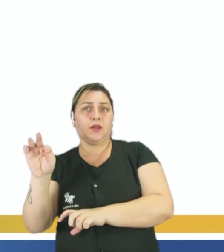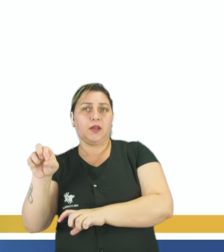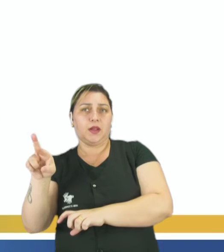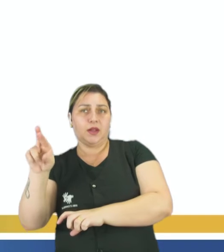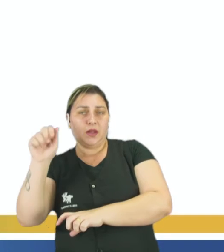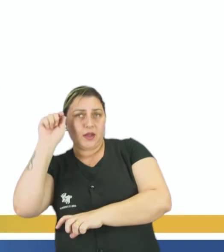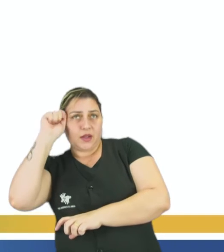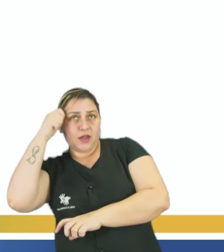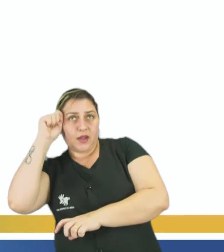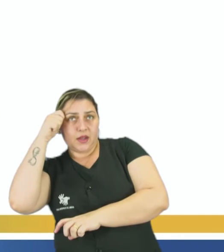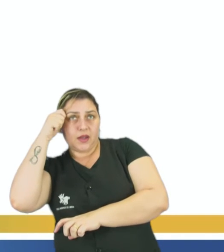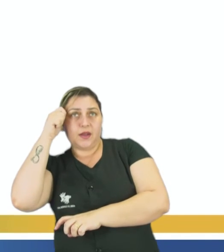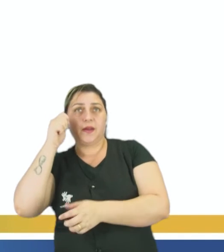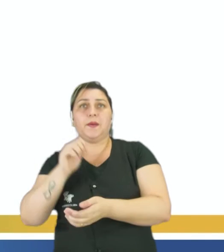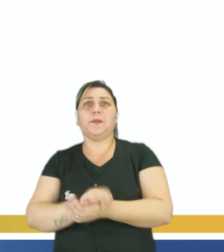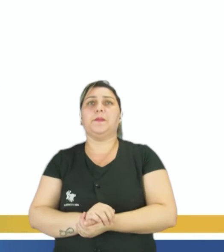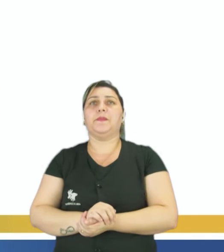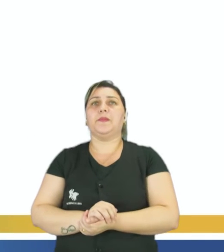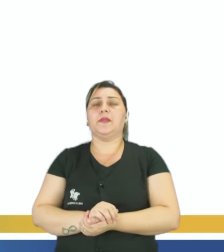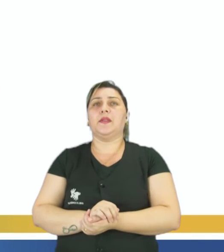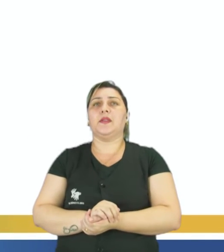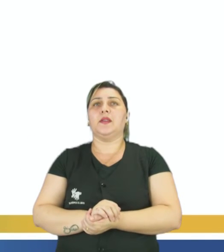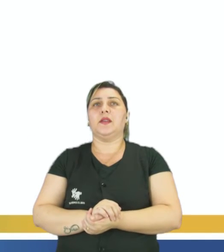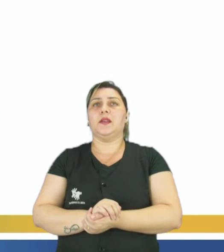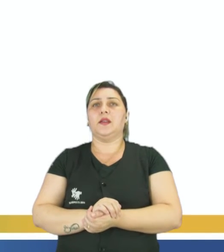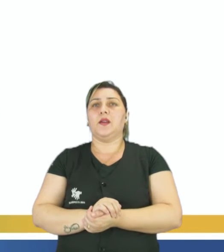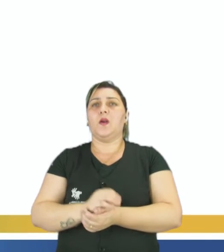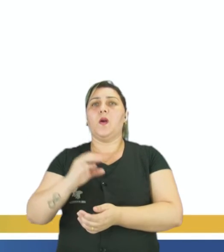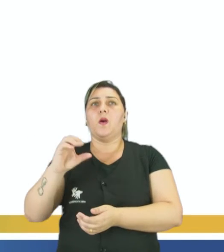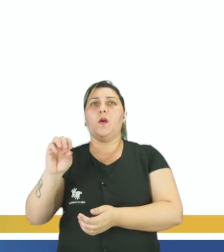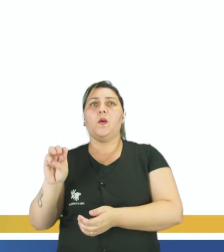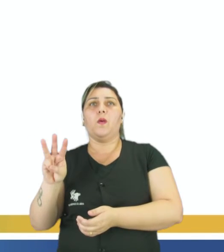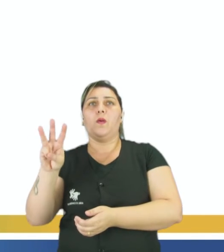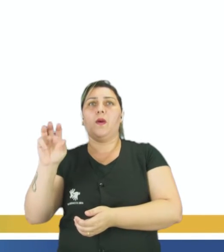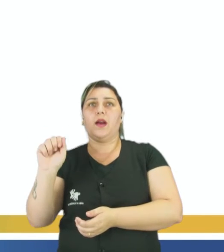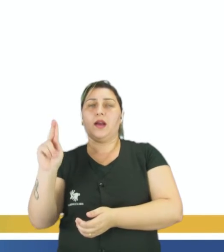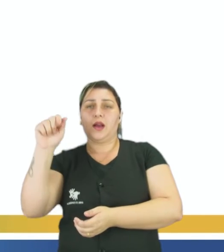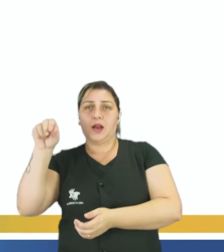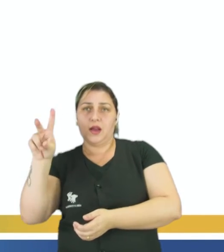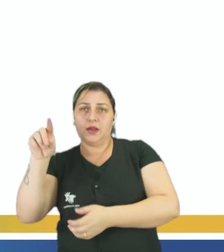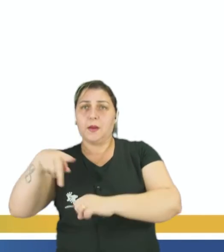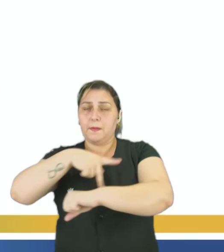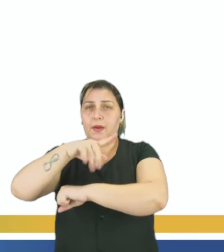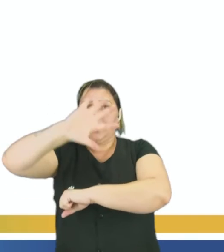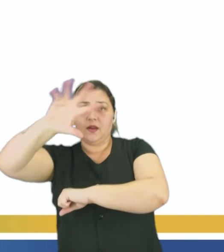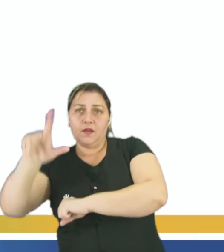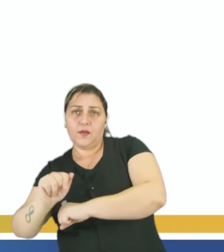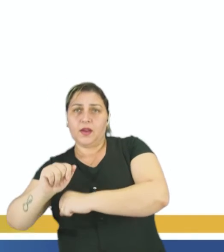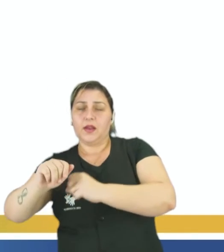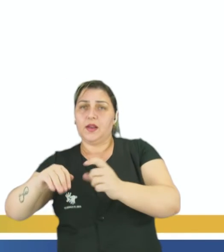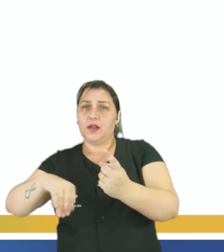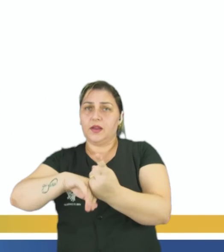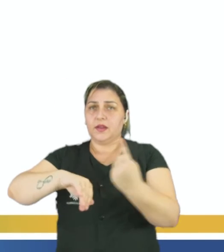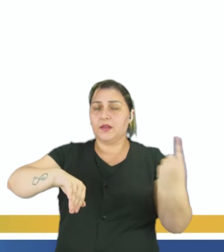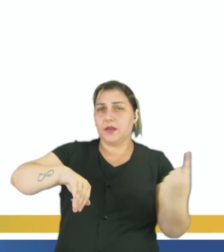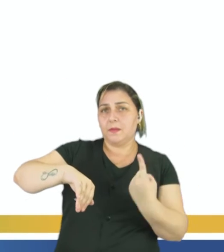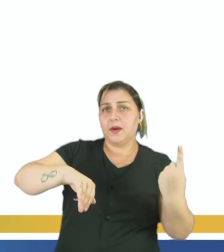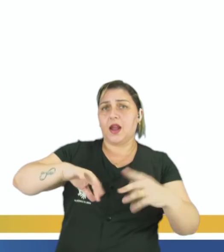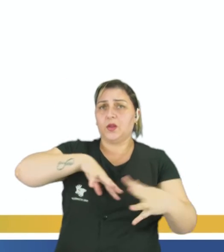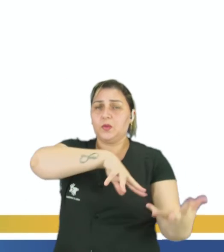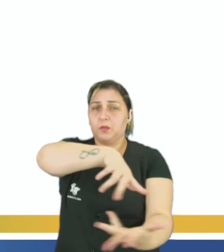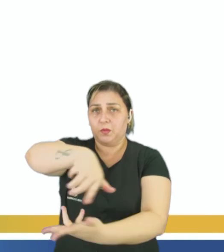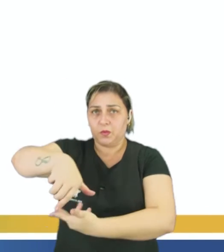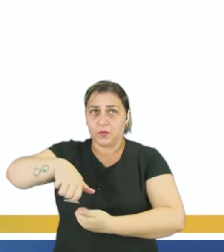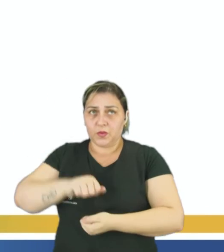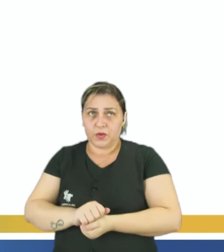Coogler. Pantera Negra passa-se em Wakanda, o fictício país africano isolado do resto do mundo